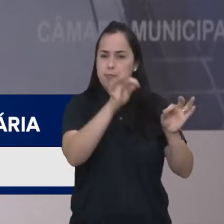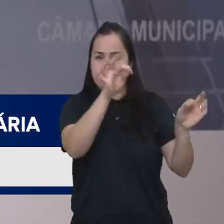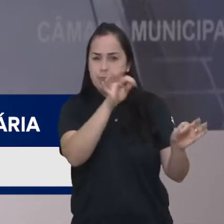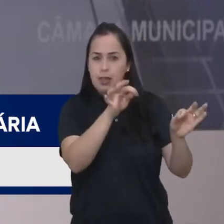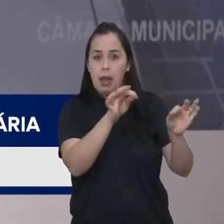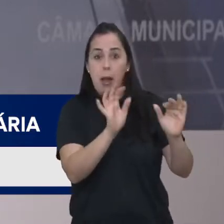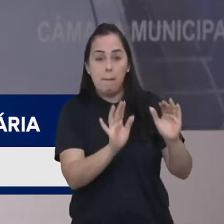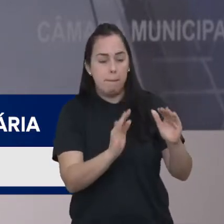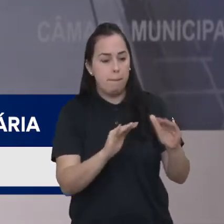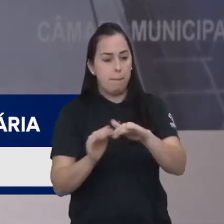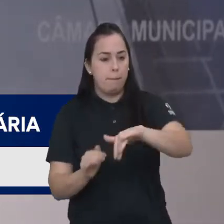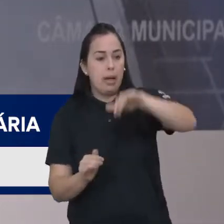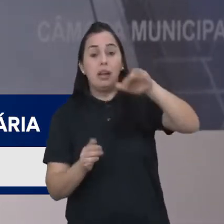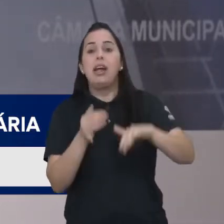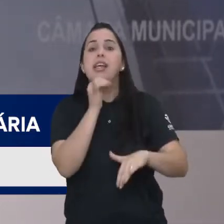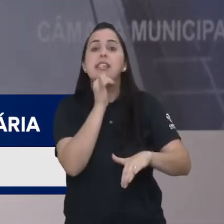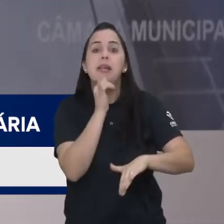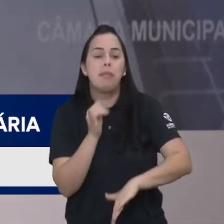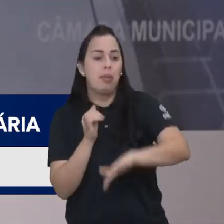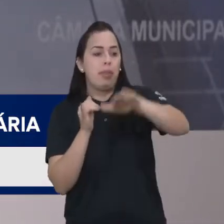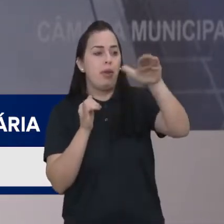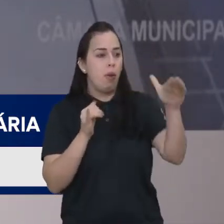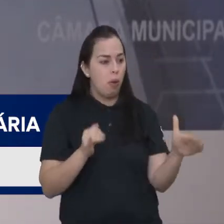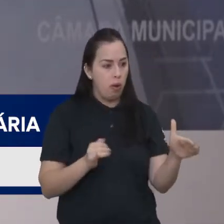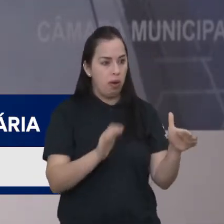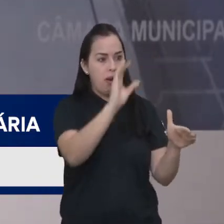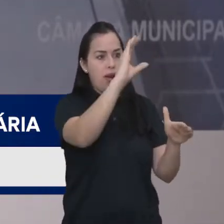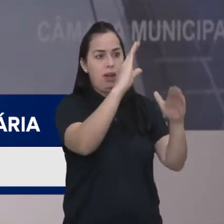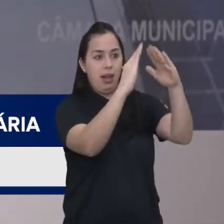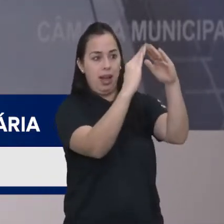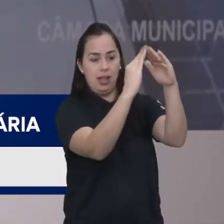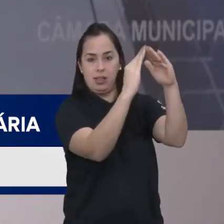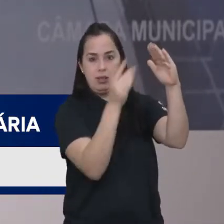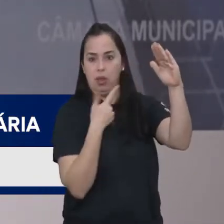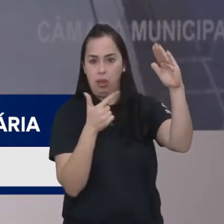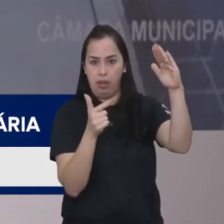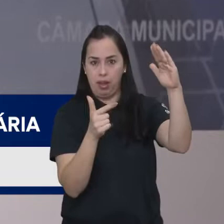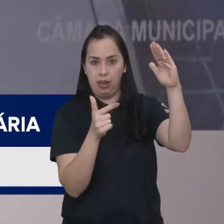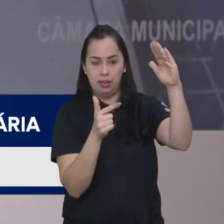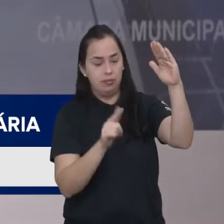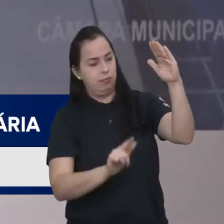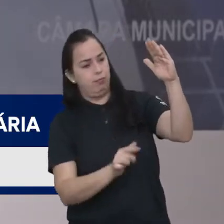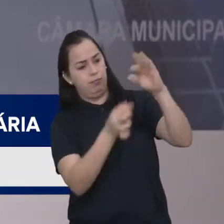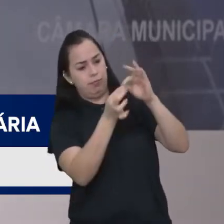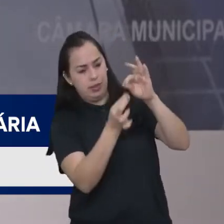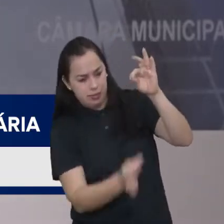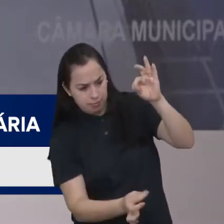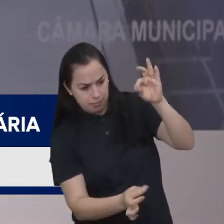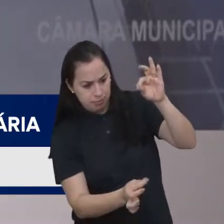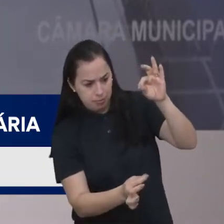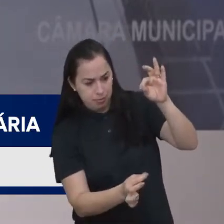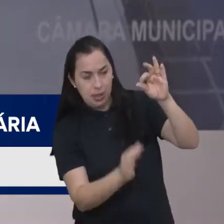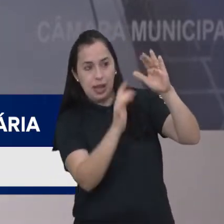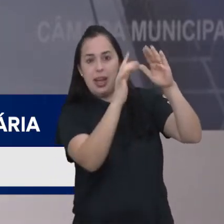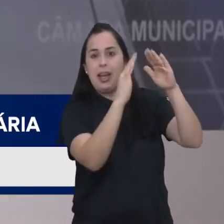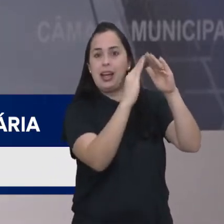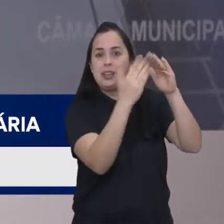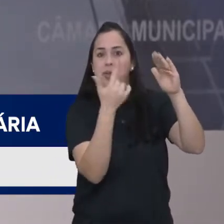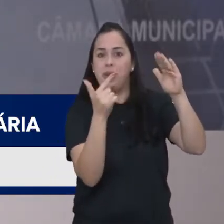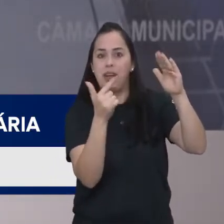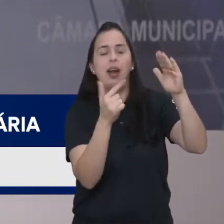construção na crista. Está no fator de segurança, pode ocupar.